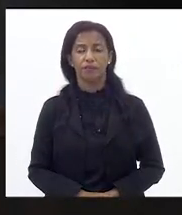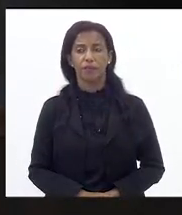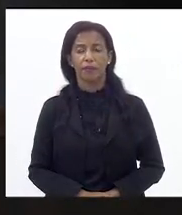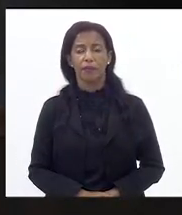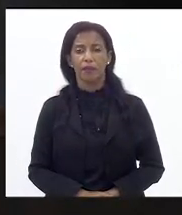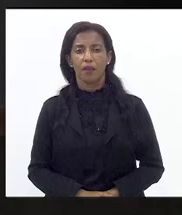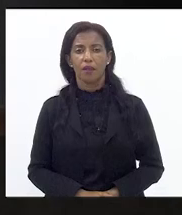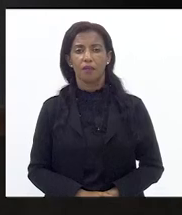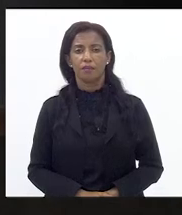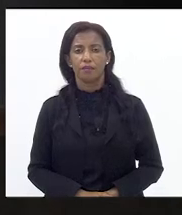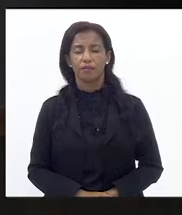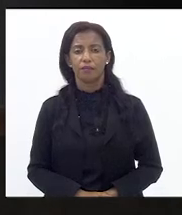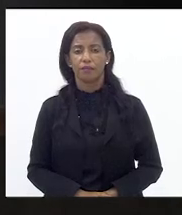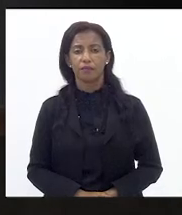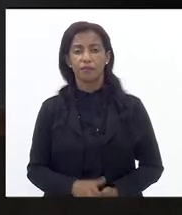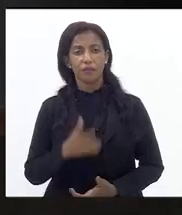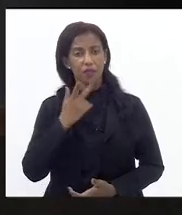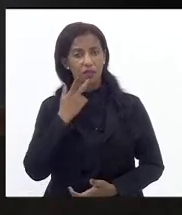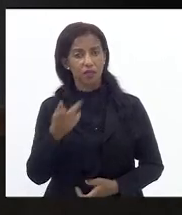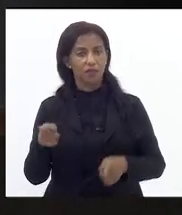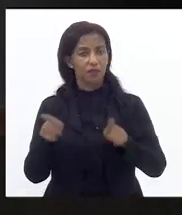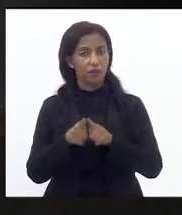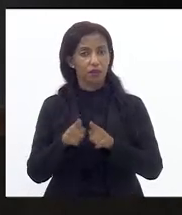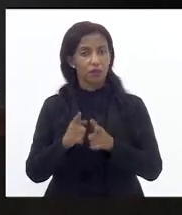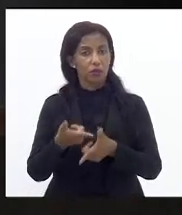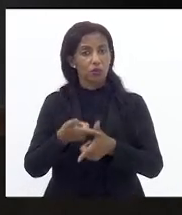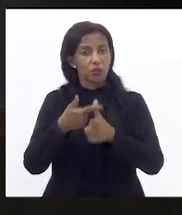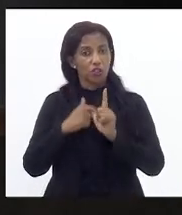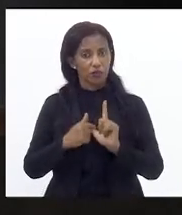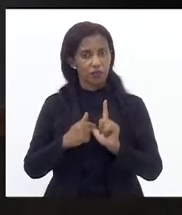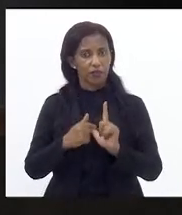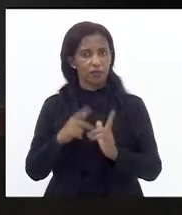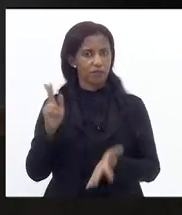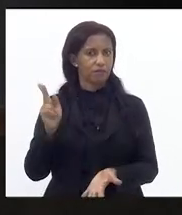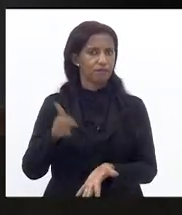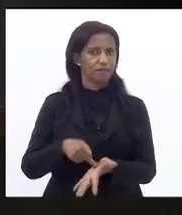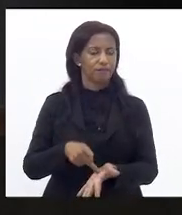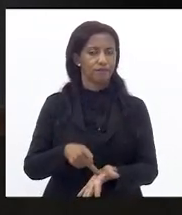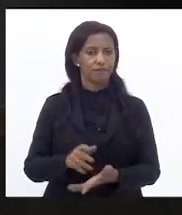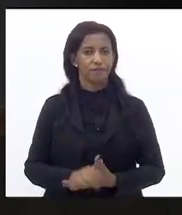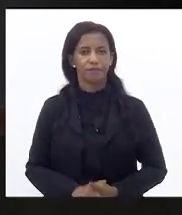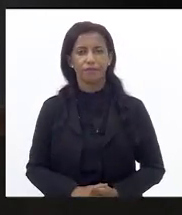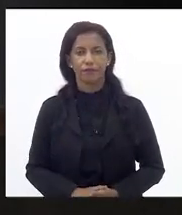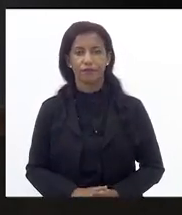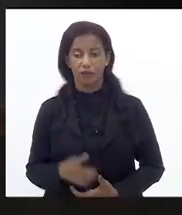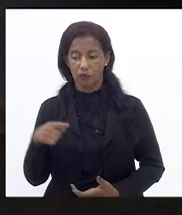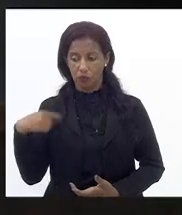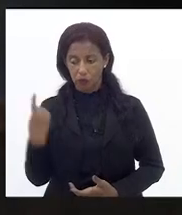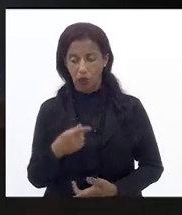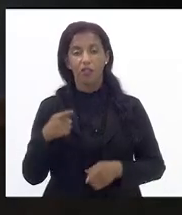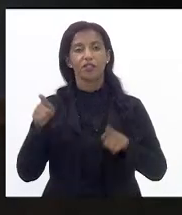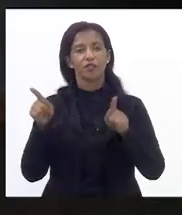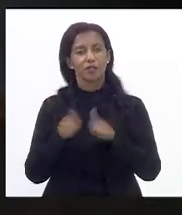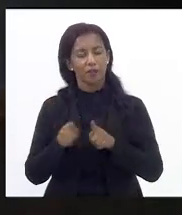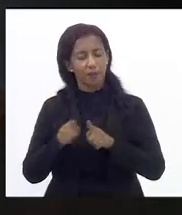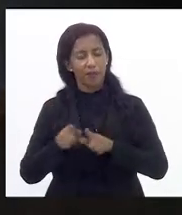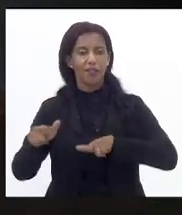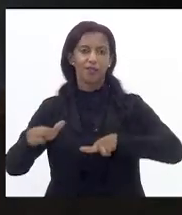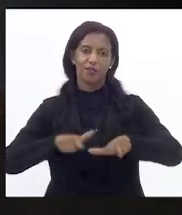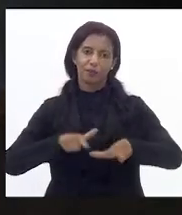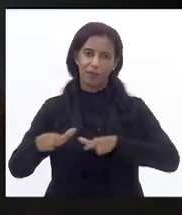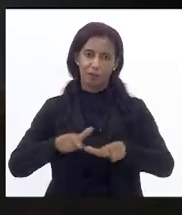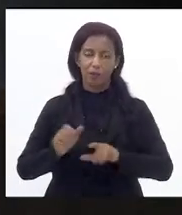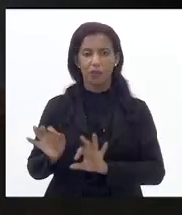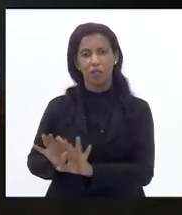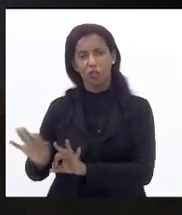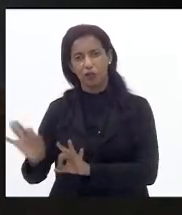e em se falou aqui sobre dívida ativa também é nós também estamos trabalhando uma